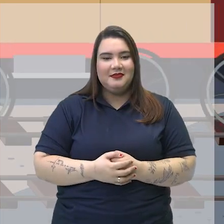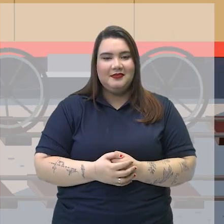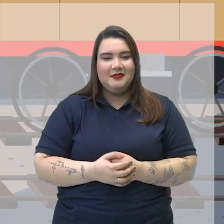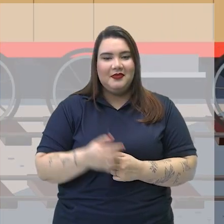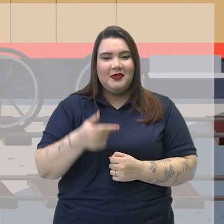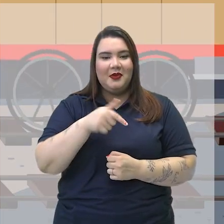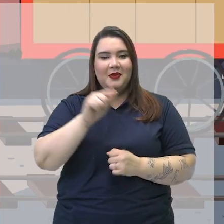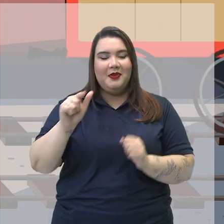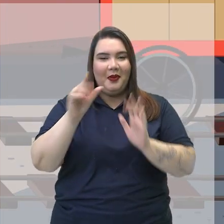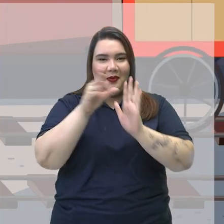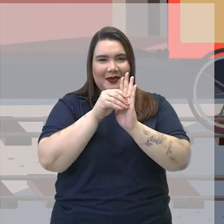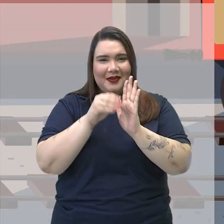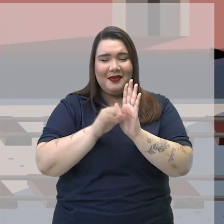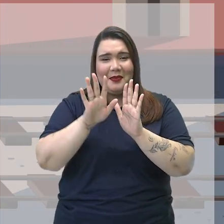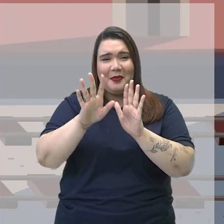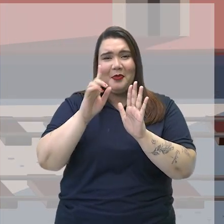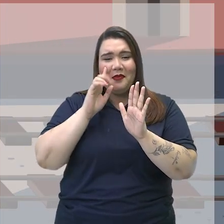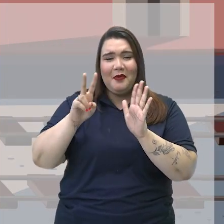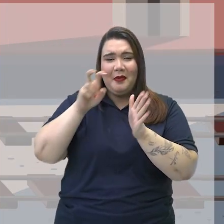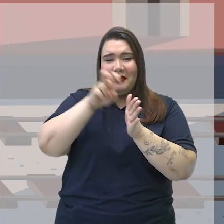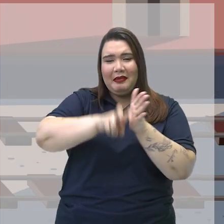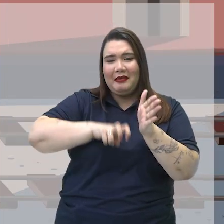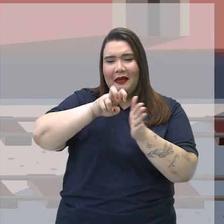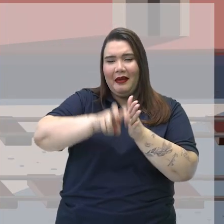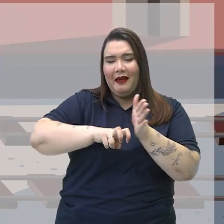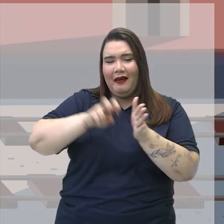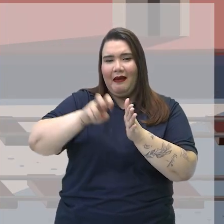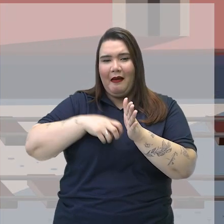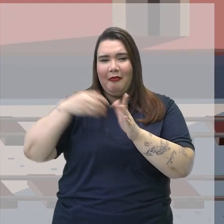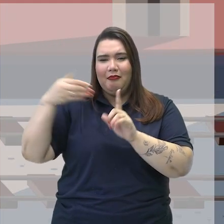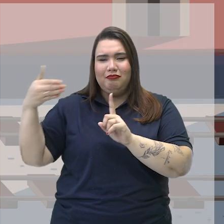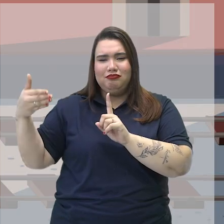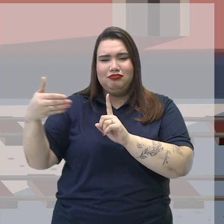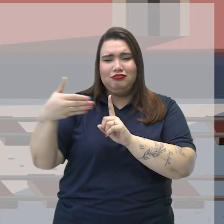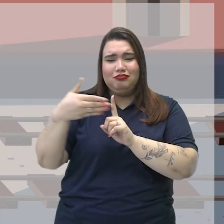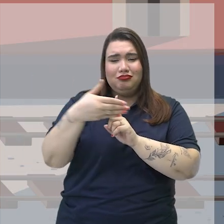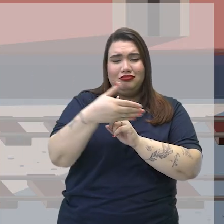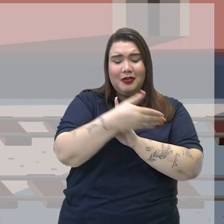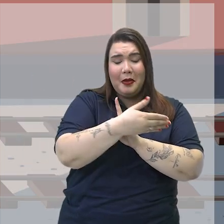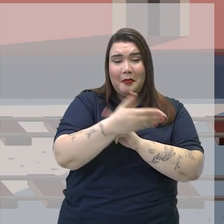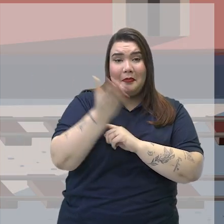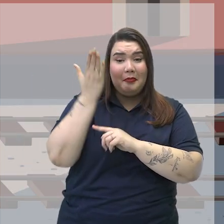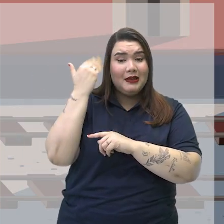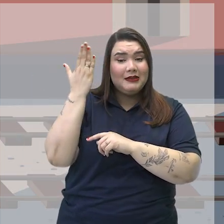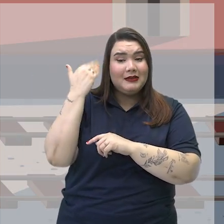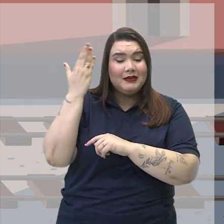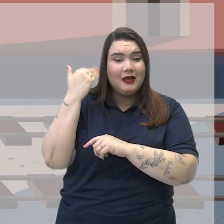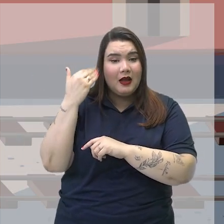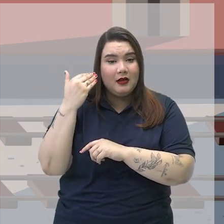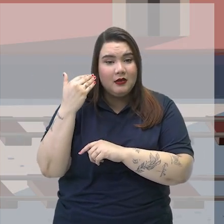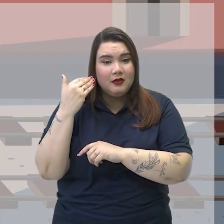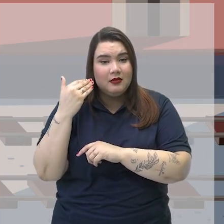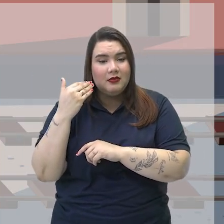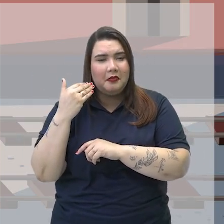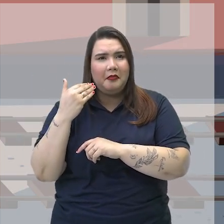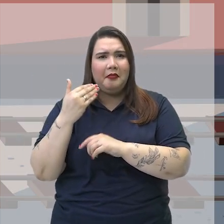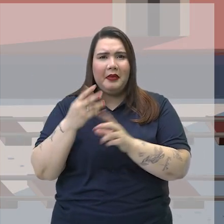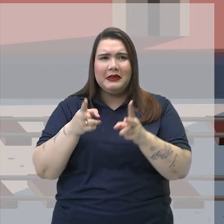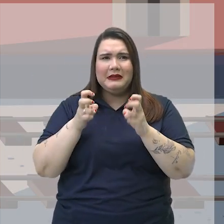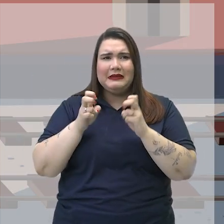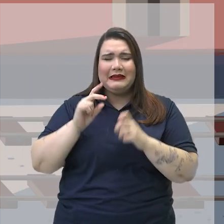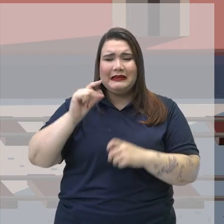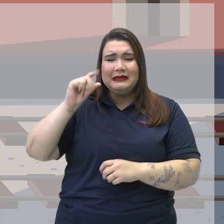conteúdo. Veja que passou um trem aqui na minha frente, né? É um trem antigo, né? Veja só o